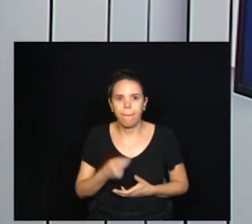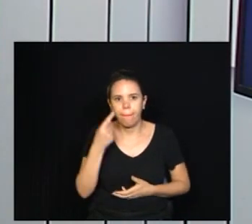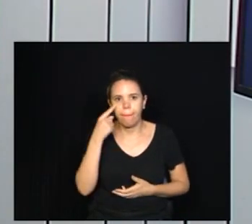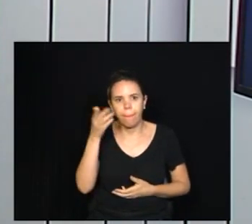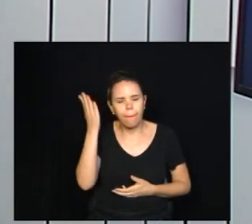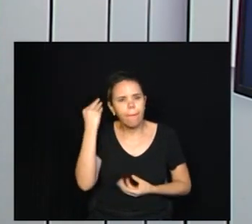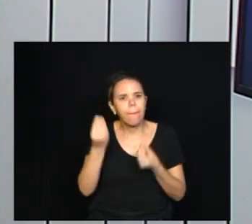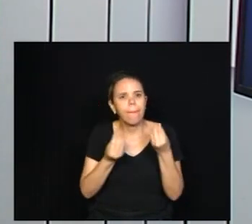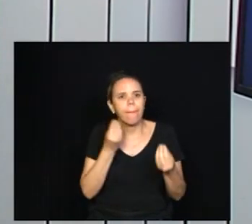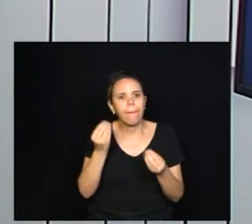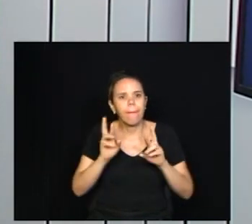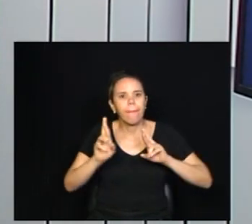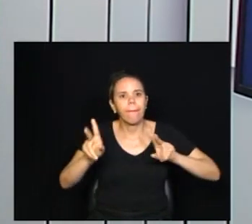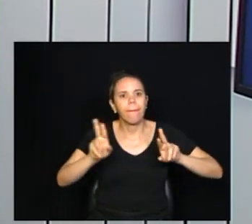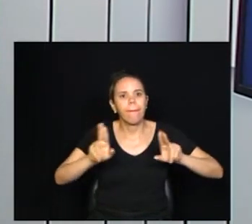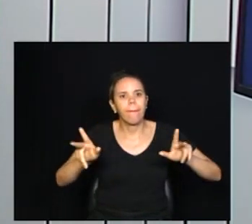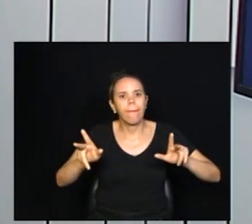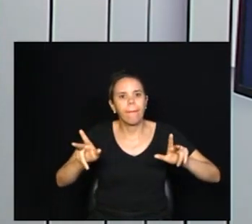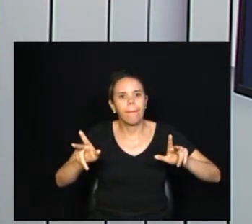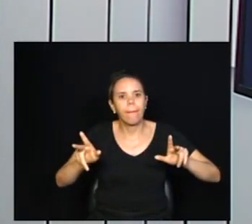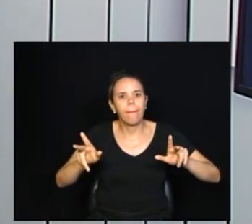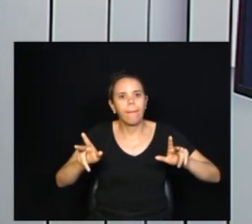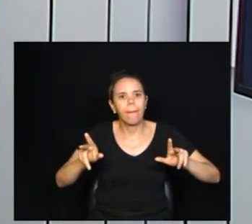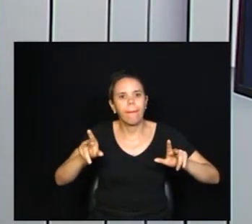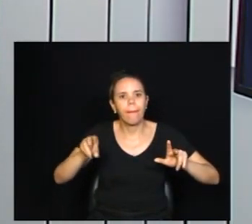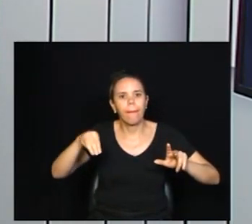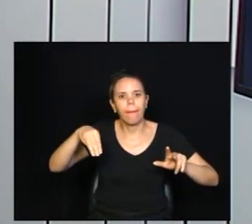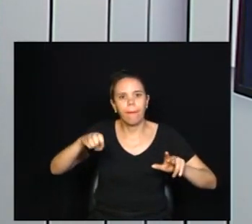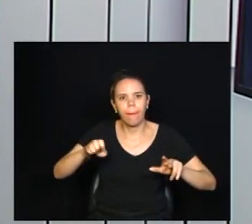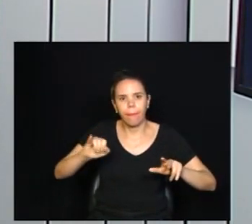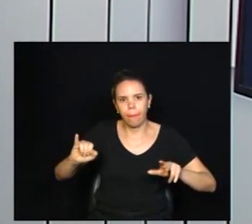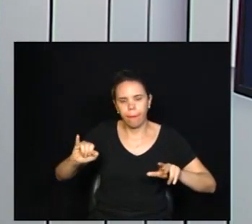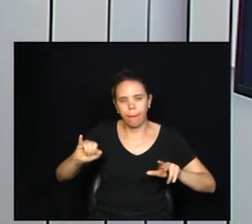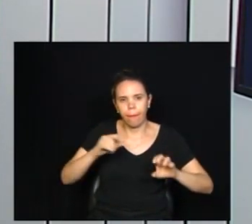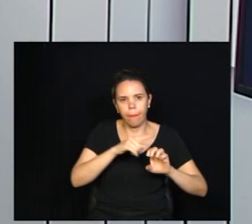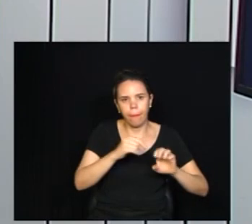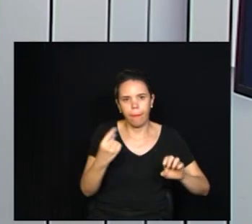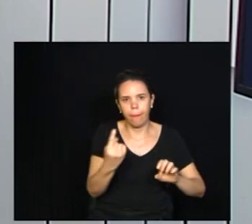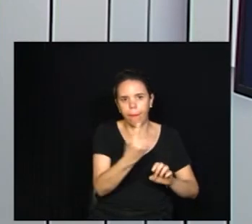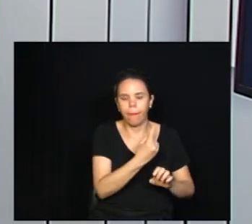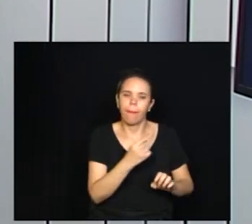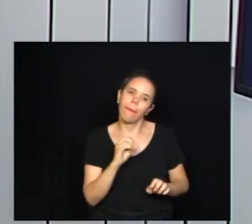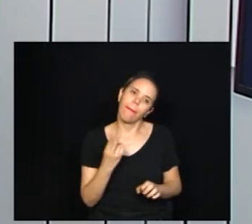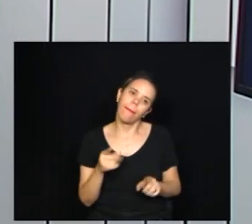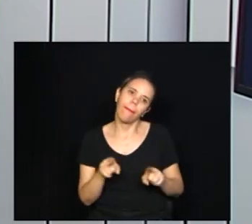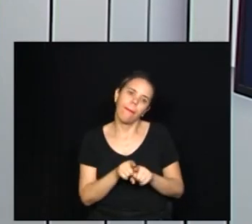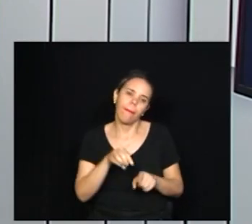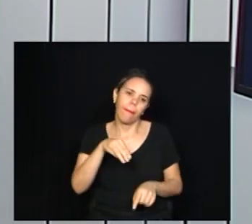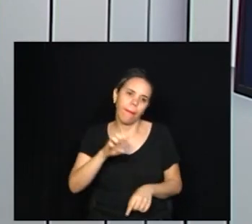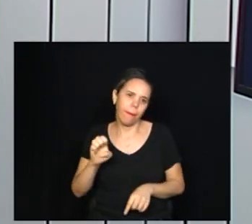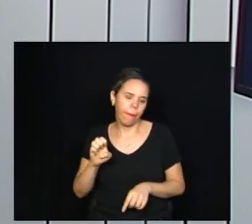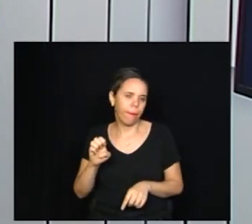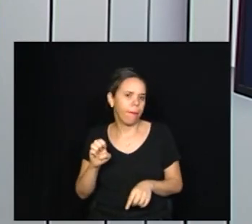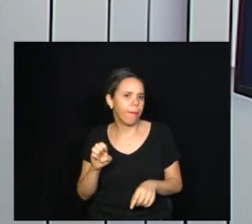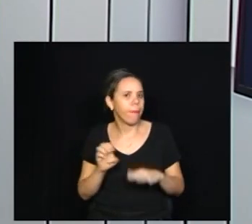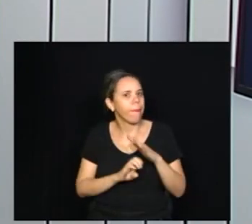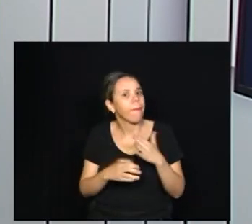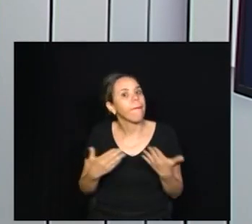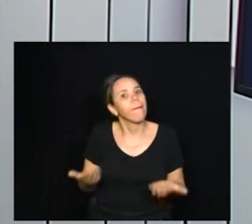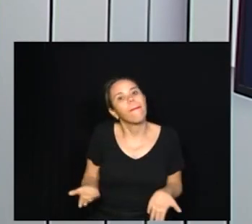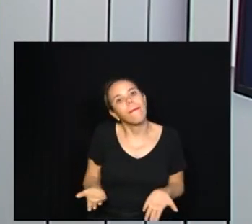você sabe qual que é a diferença entre MEI, o microempreendedor individual, e ME,